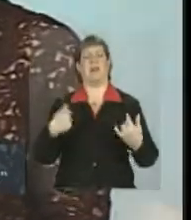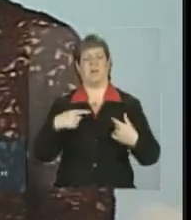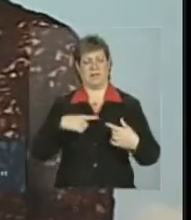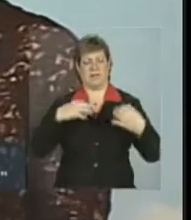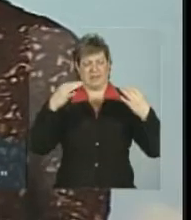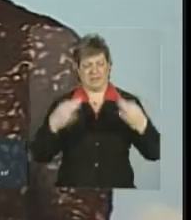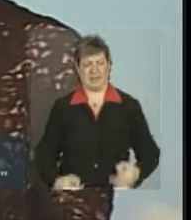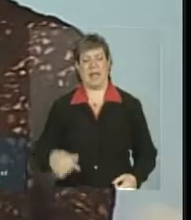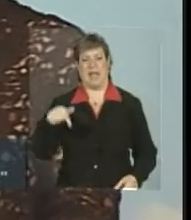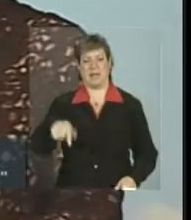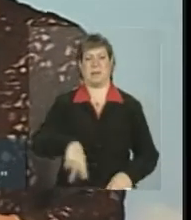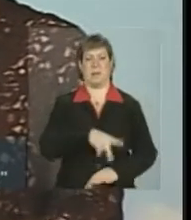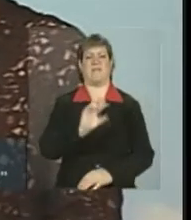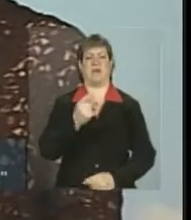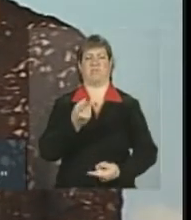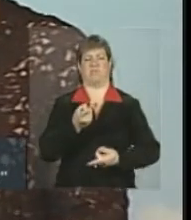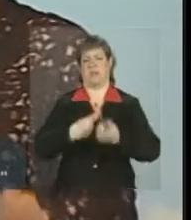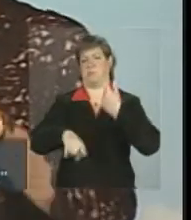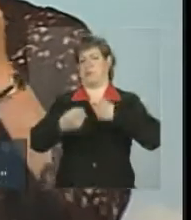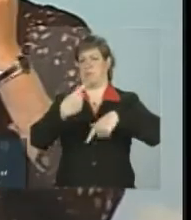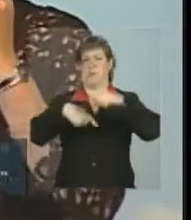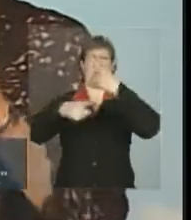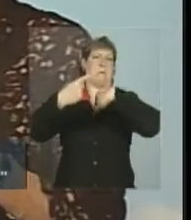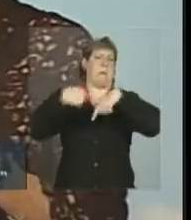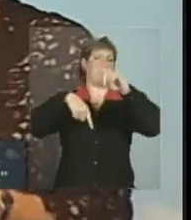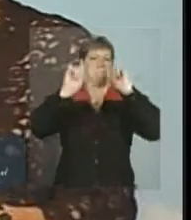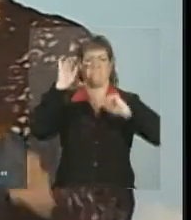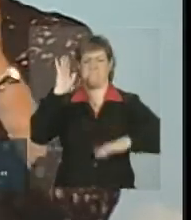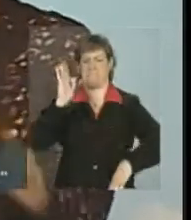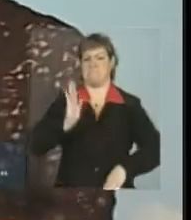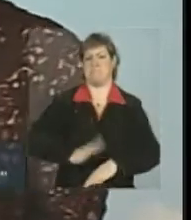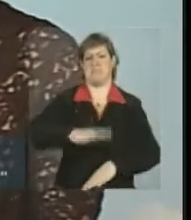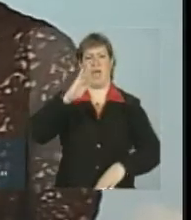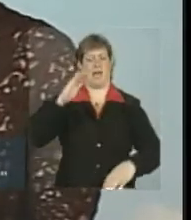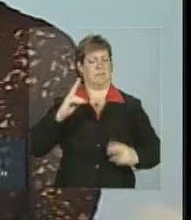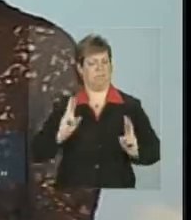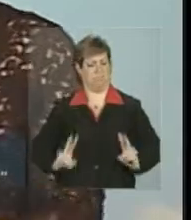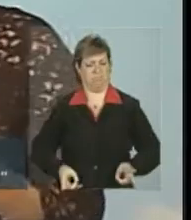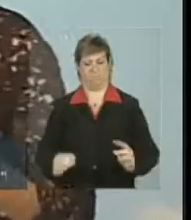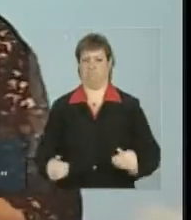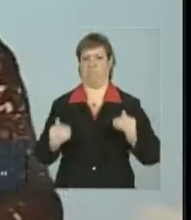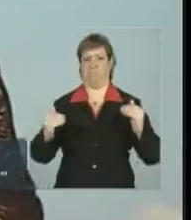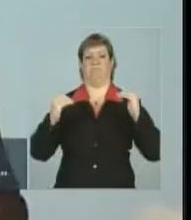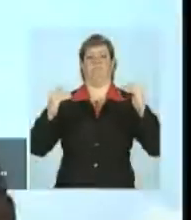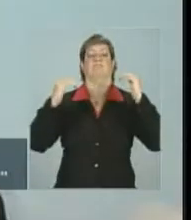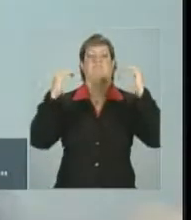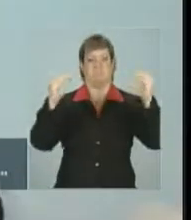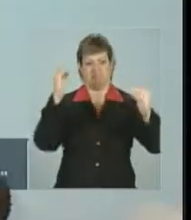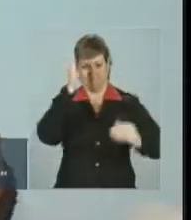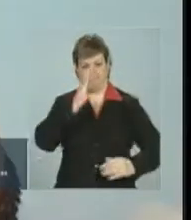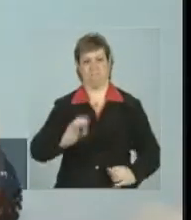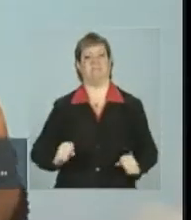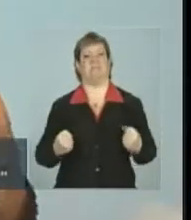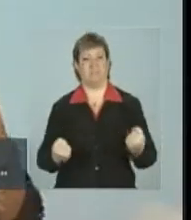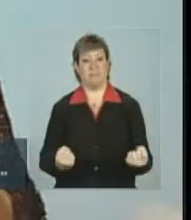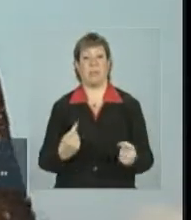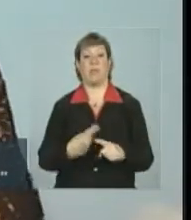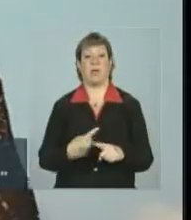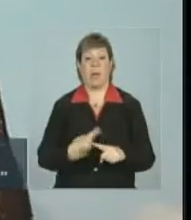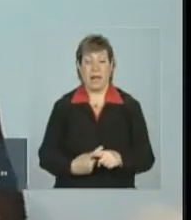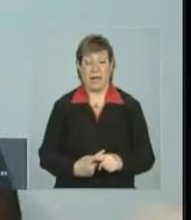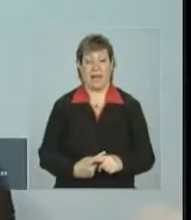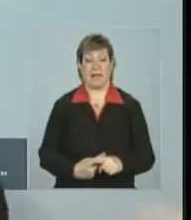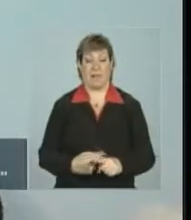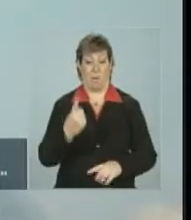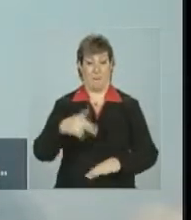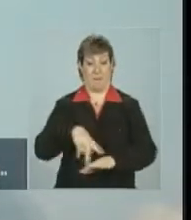vai dar o salto cada vez mais e sucessivamente. Por quê? Porque um país de classe